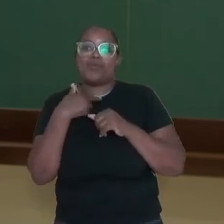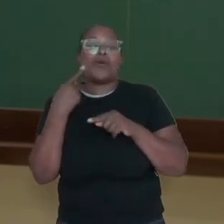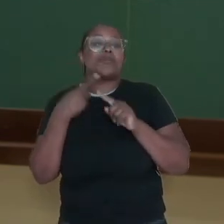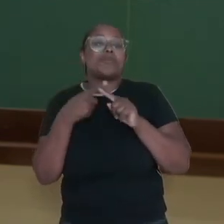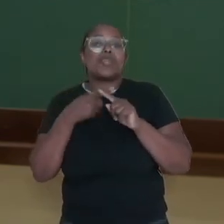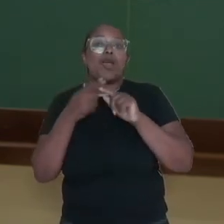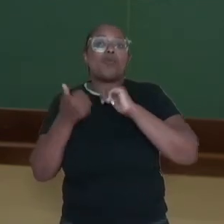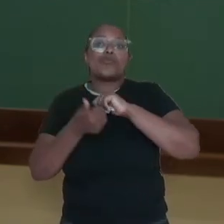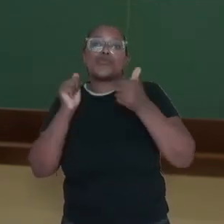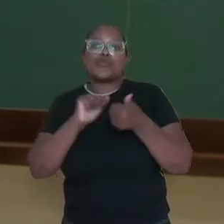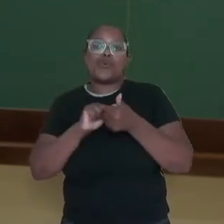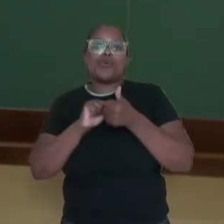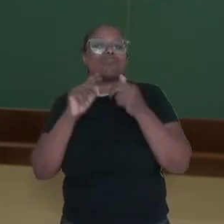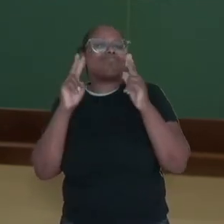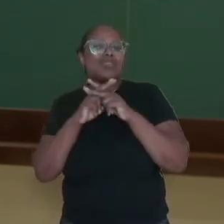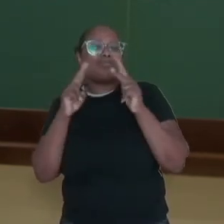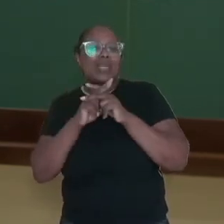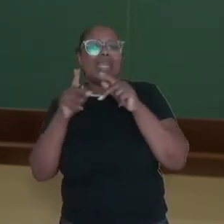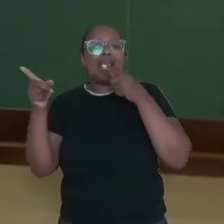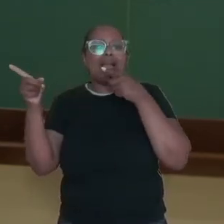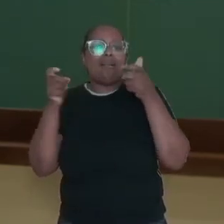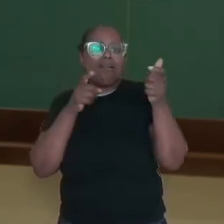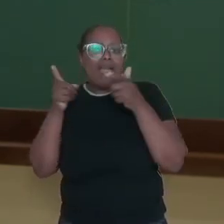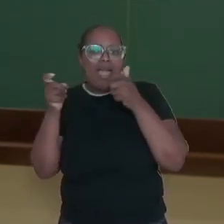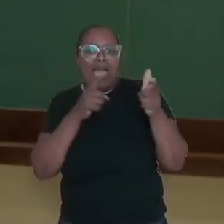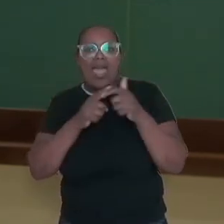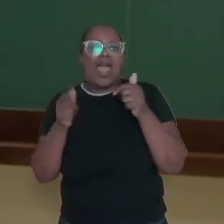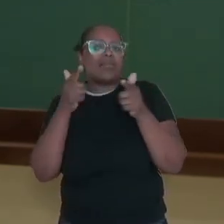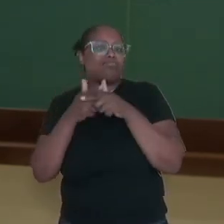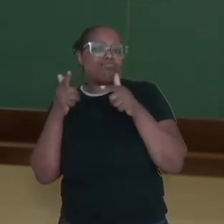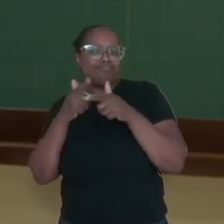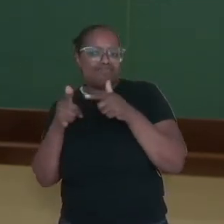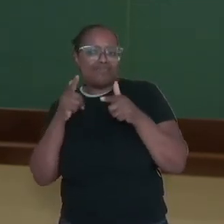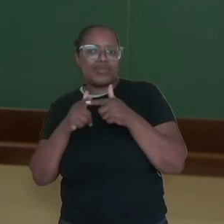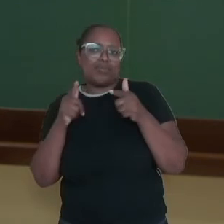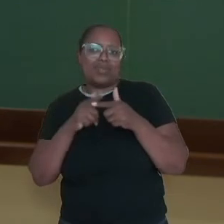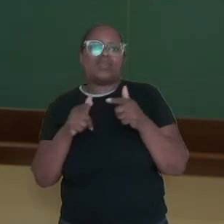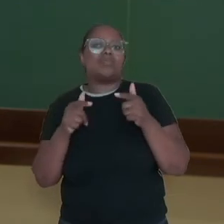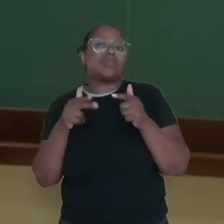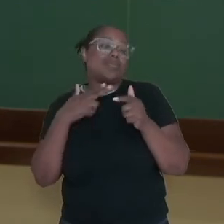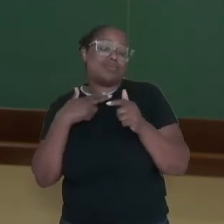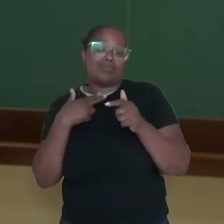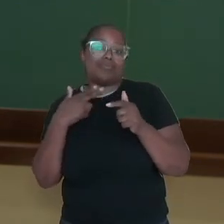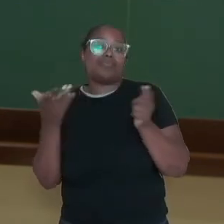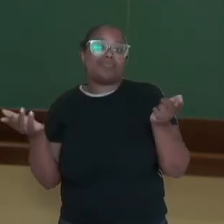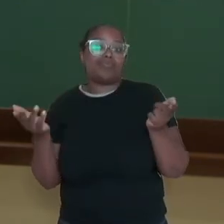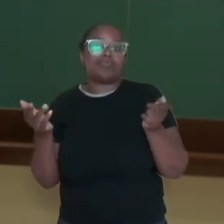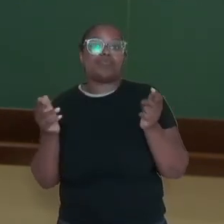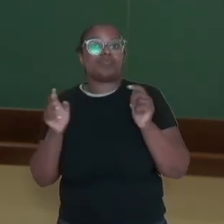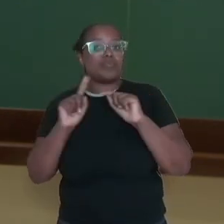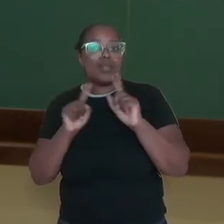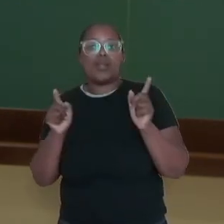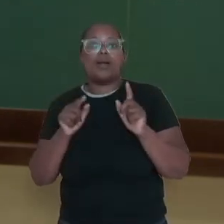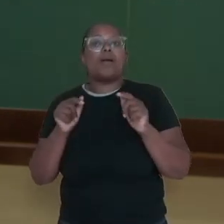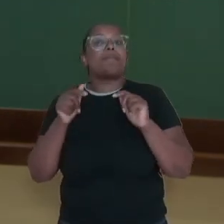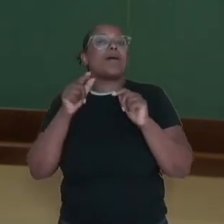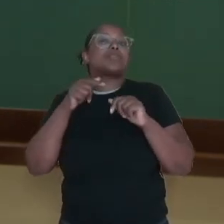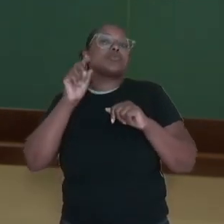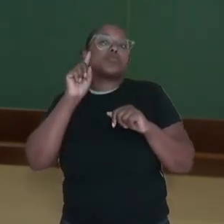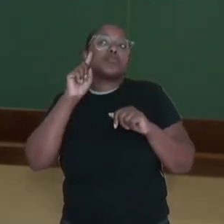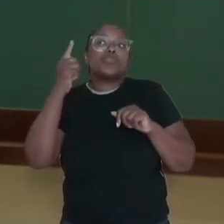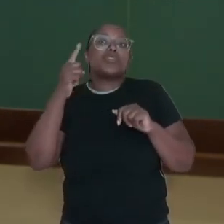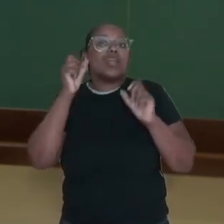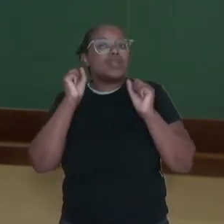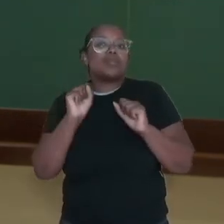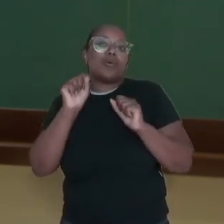outro jogo, né, que não tenha tanta violência, seja o jogo escolhido pelo COI para um dia integrar